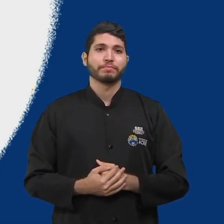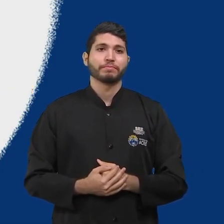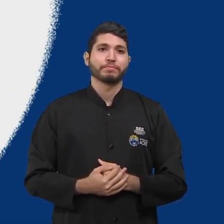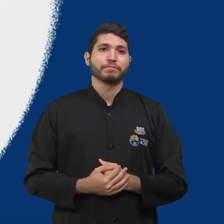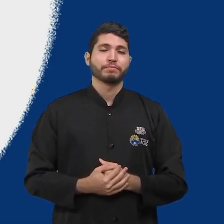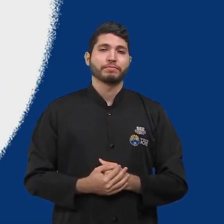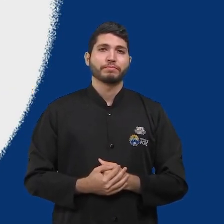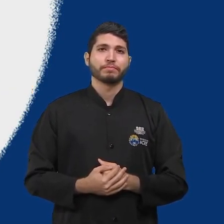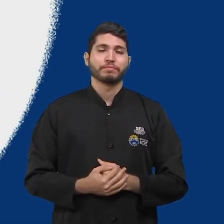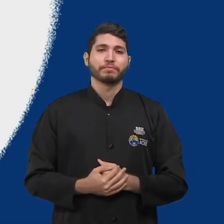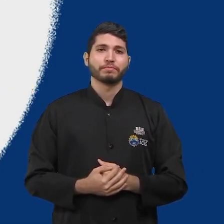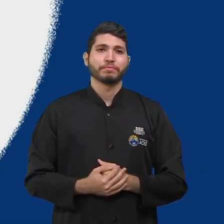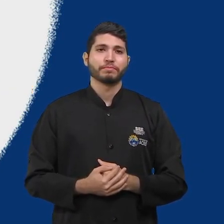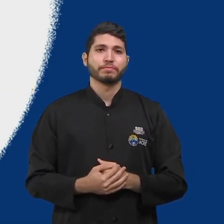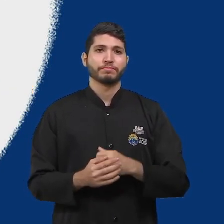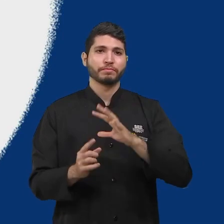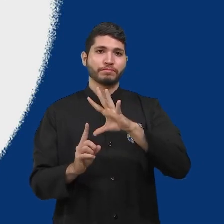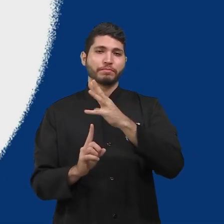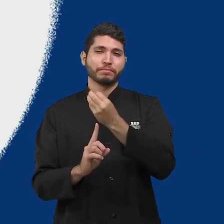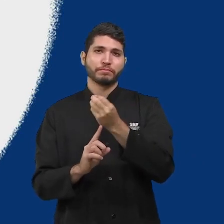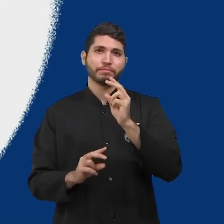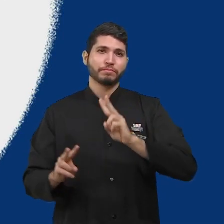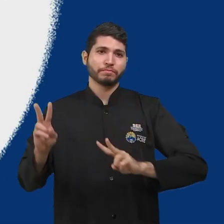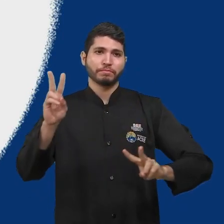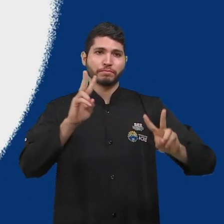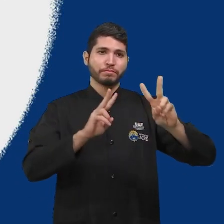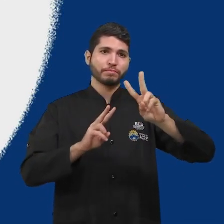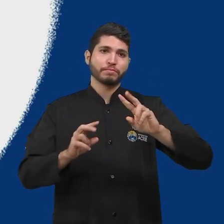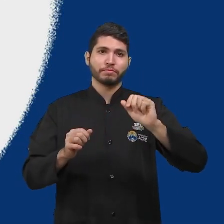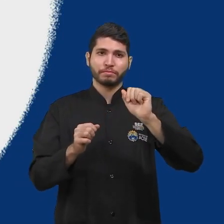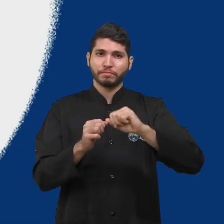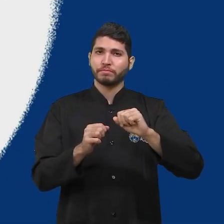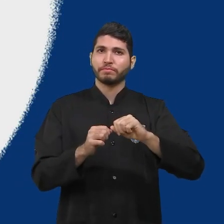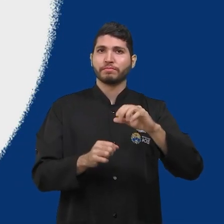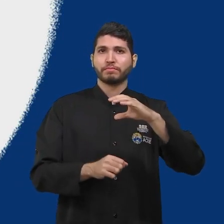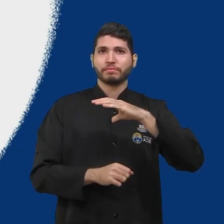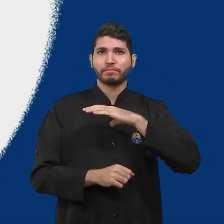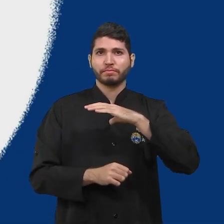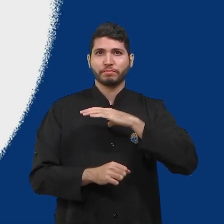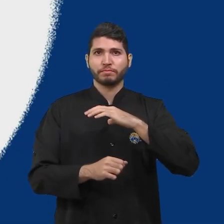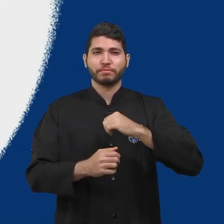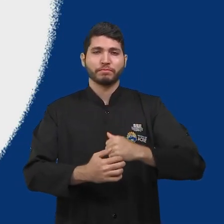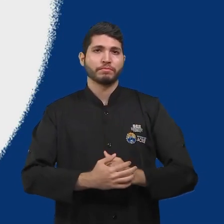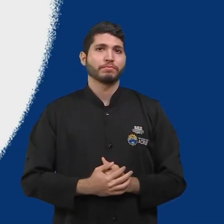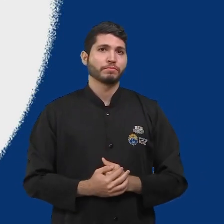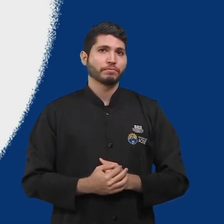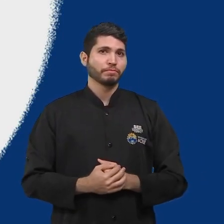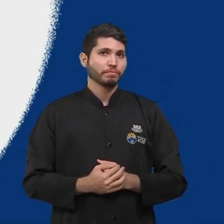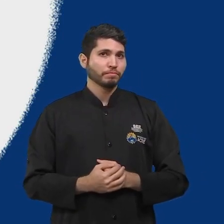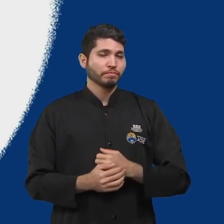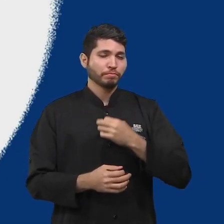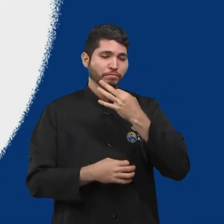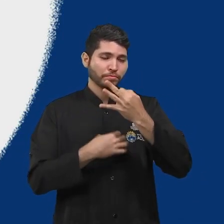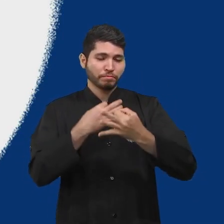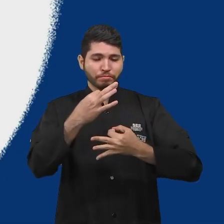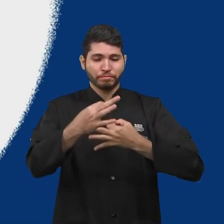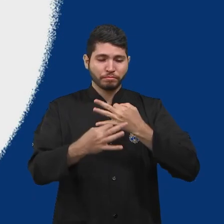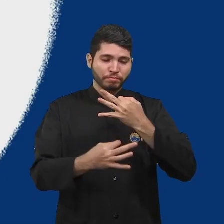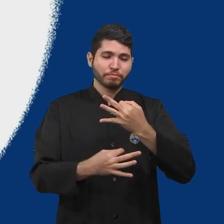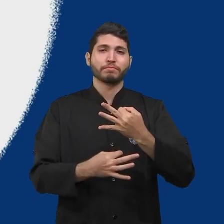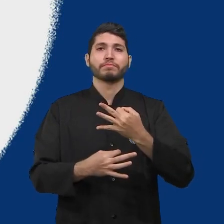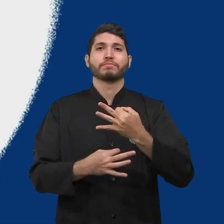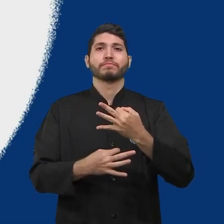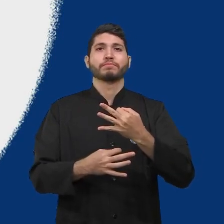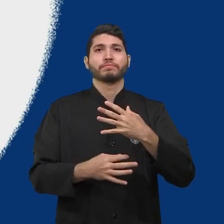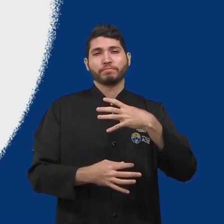ela é essa arte visual feita em espaços urbanos, expressão de ideias, críticas e sentimentos,